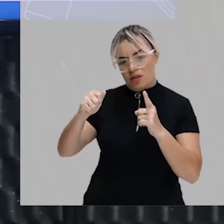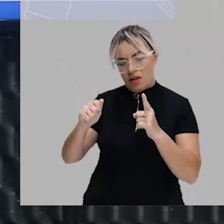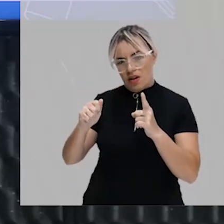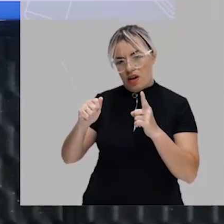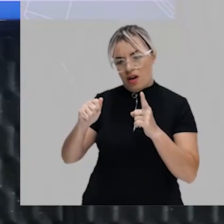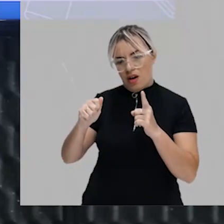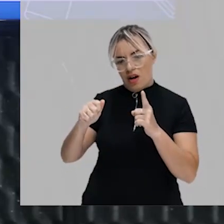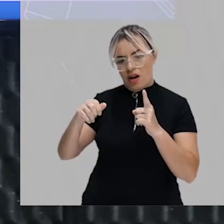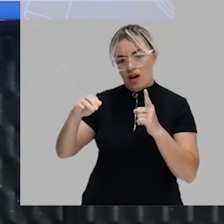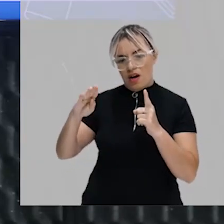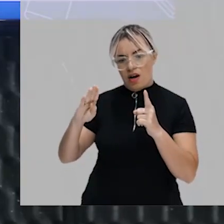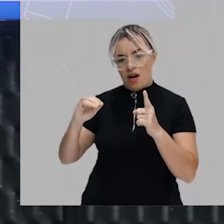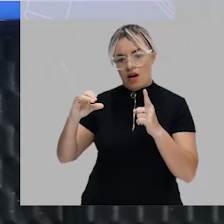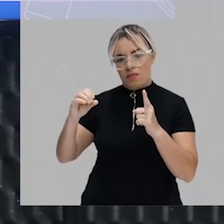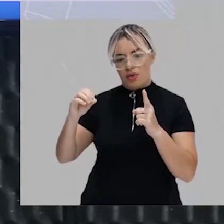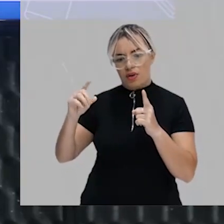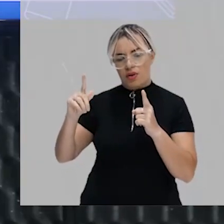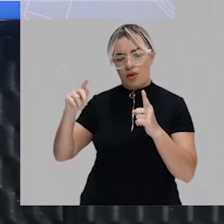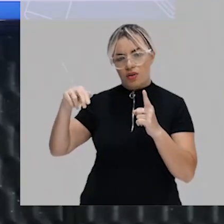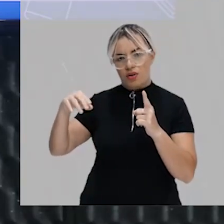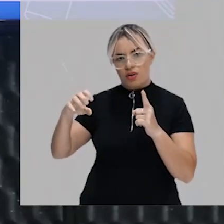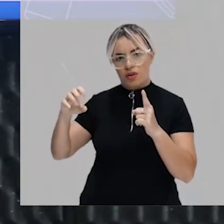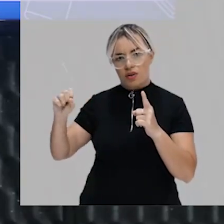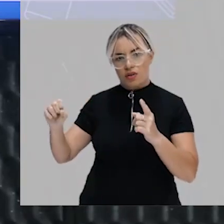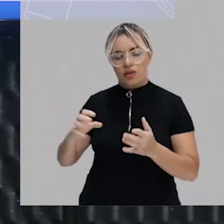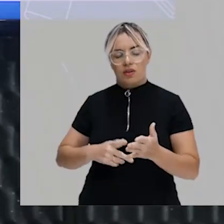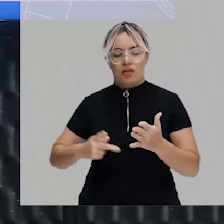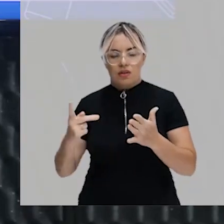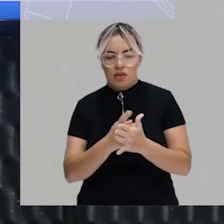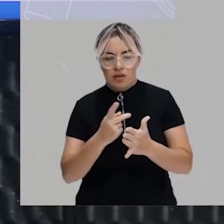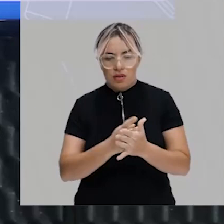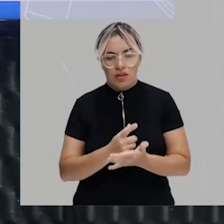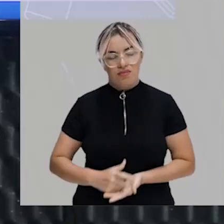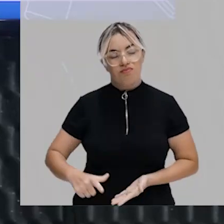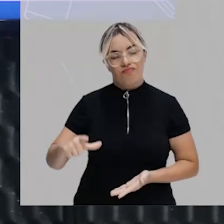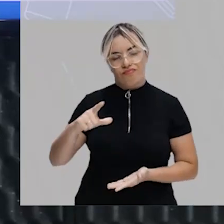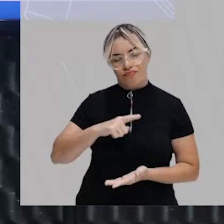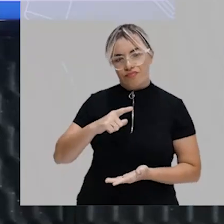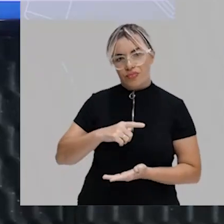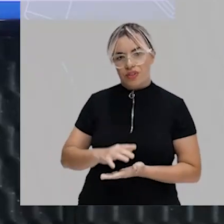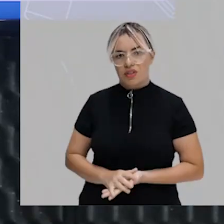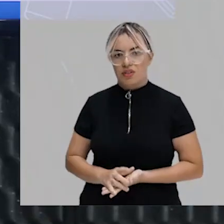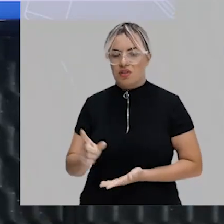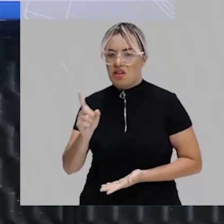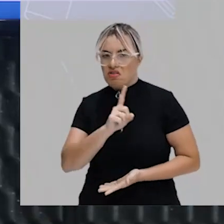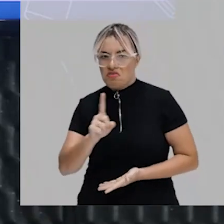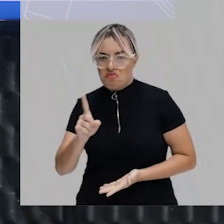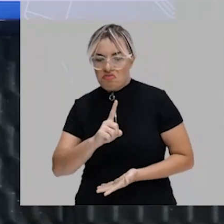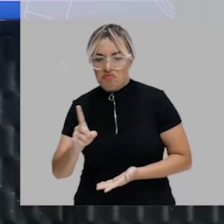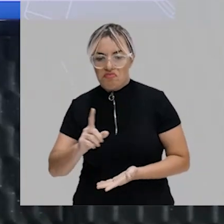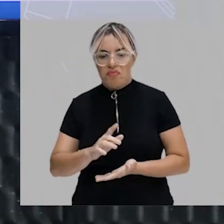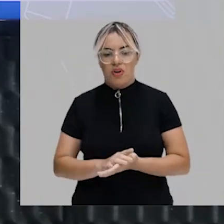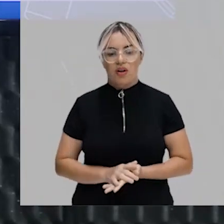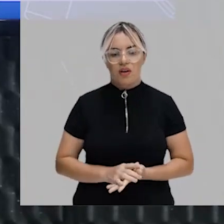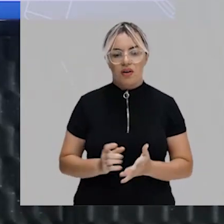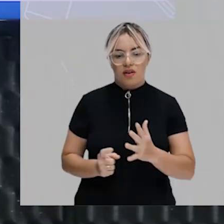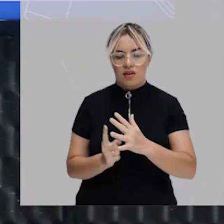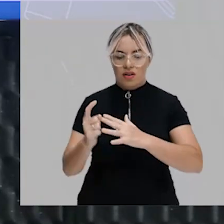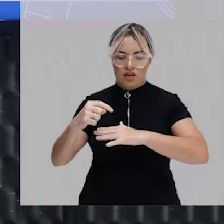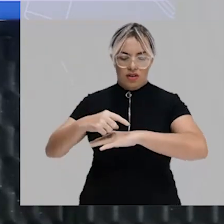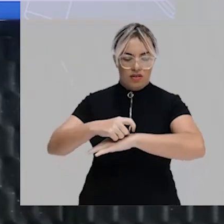aqui, estaria correto, tá? Mas tem esse A significa negação, significa